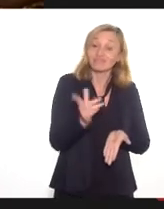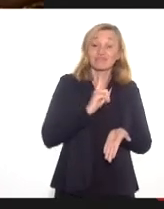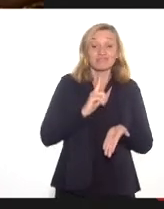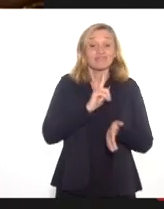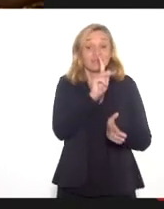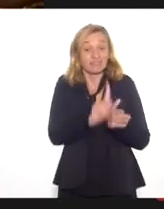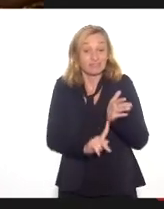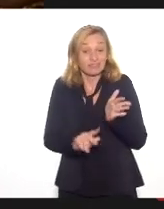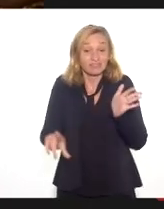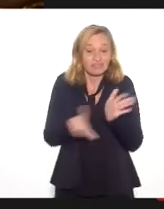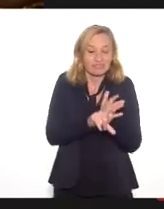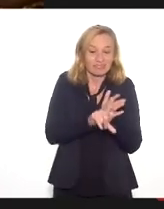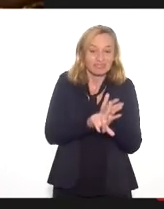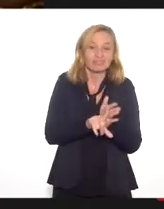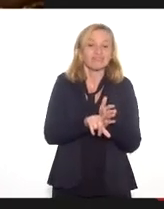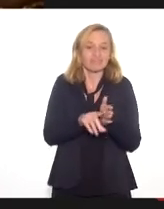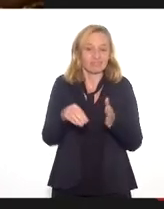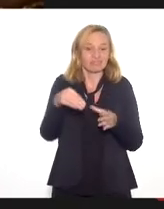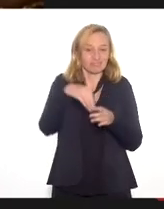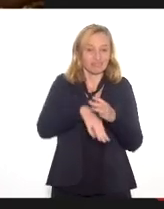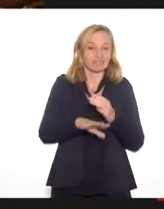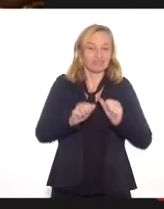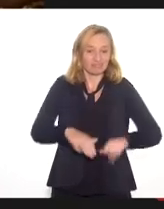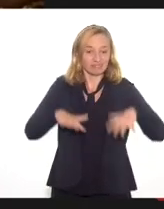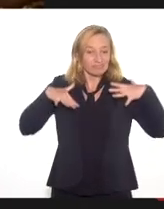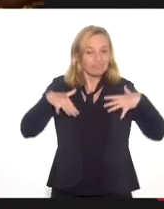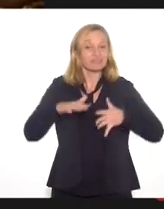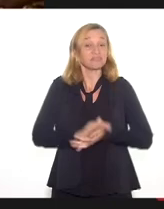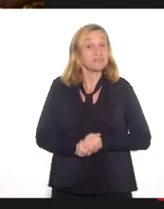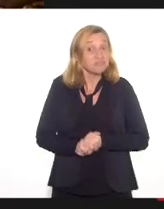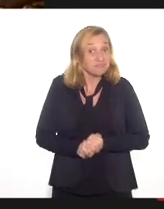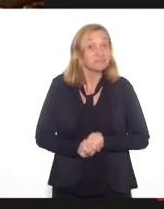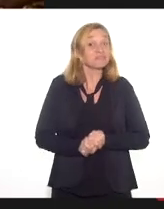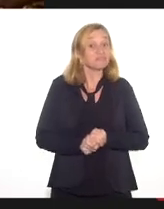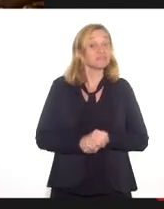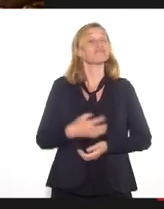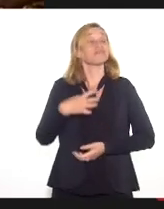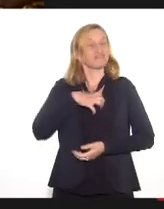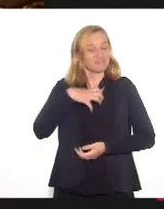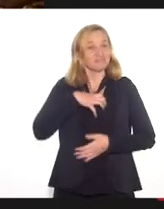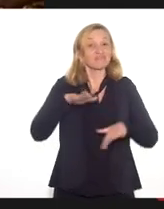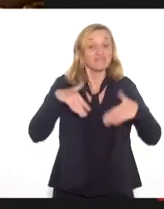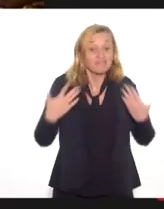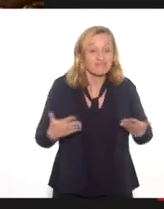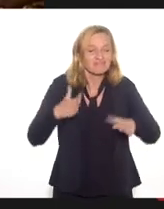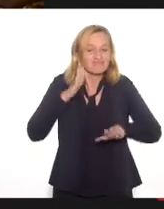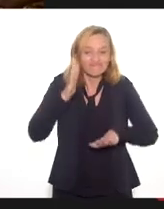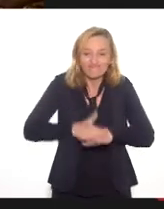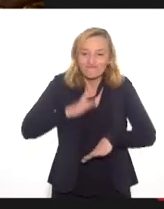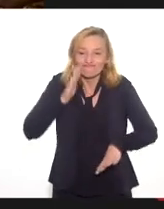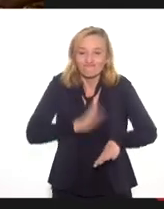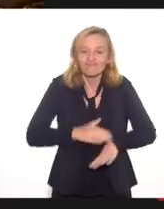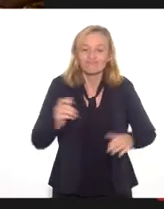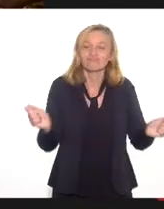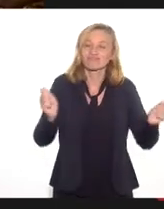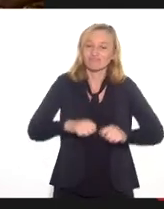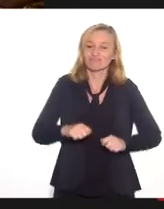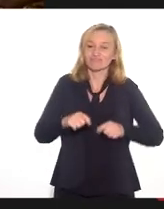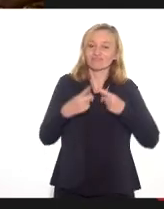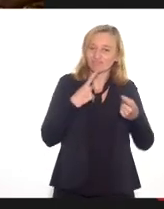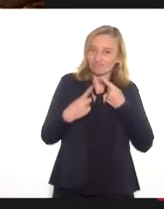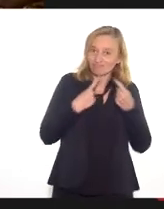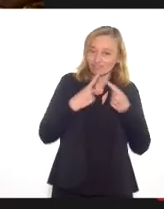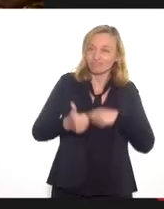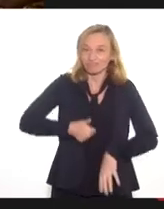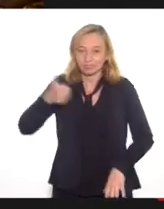projeto de lei tramitando na Assembleia Legislativa nesse sentido então quanto mais a gente capacitar esse debate